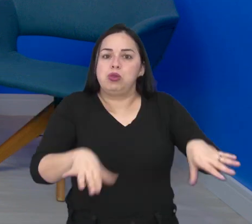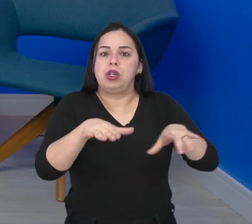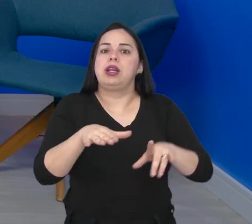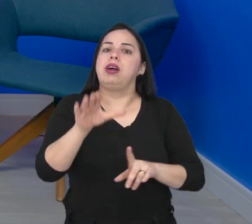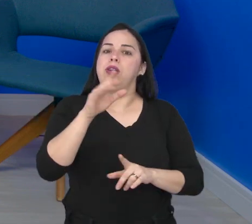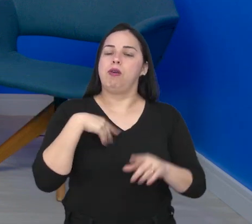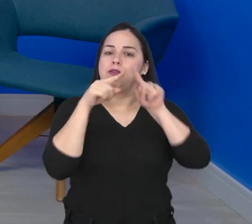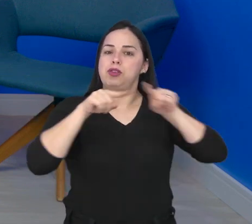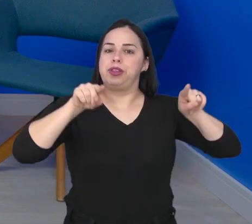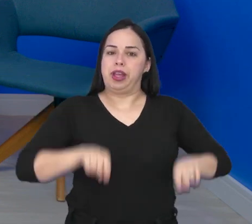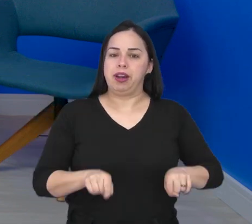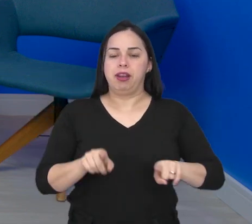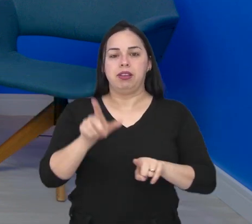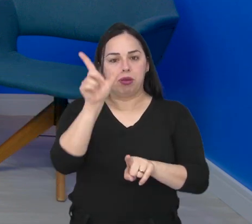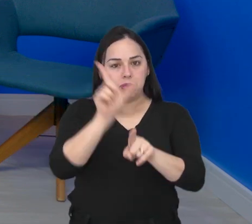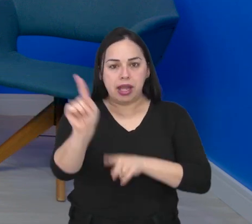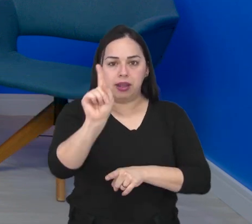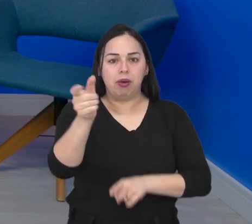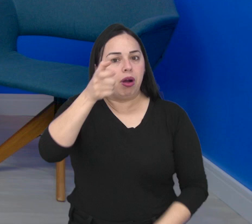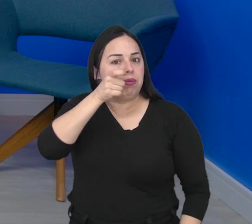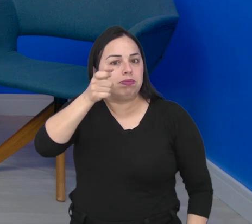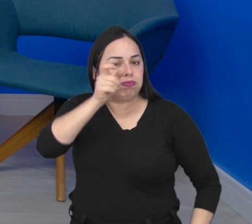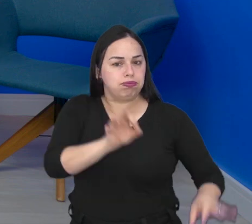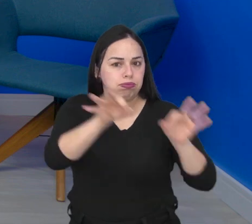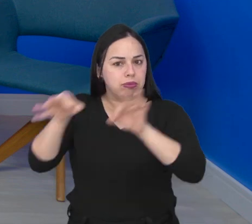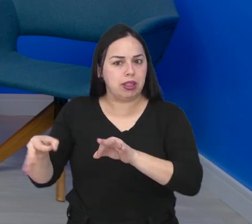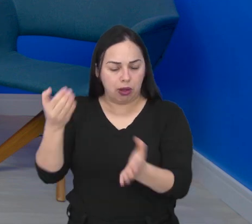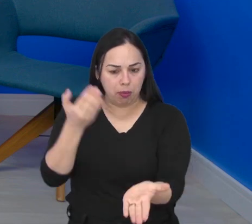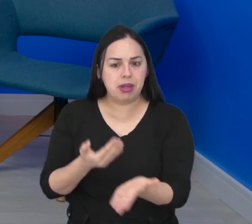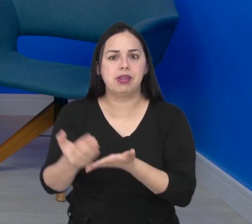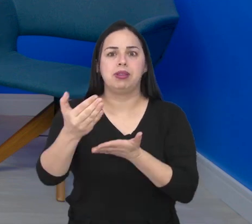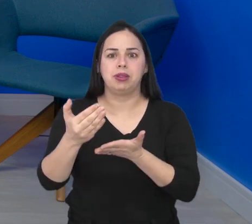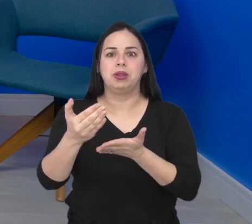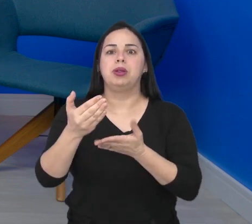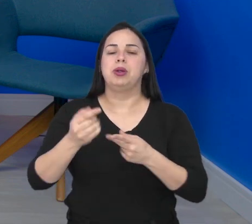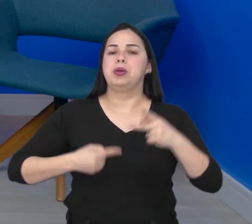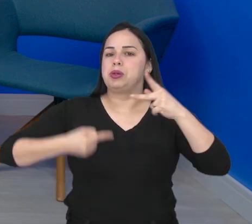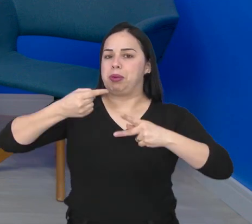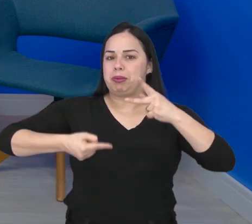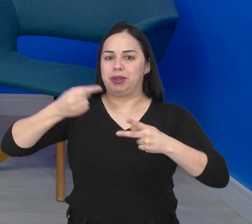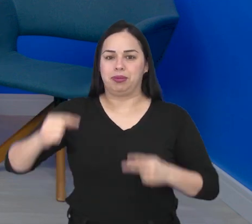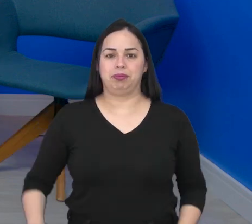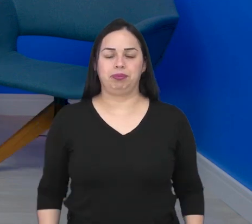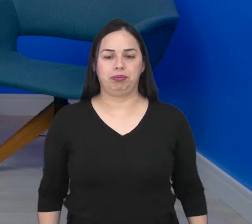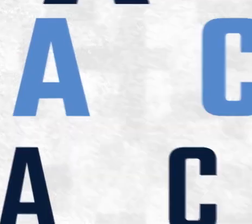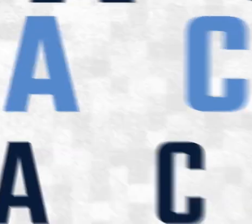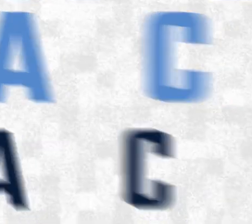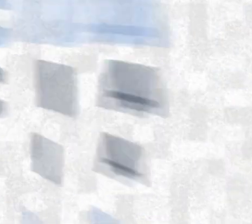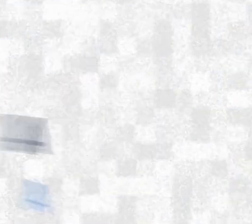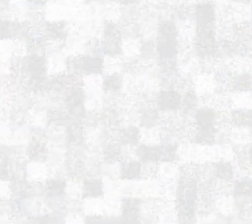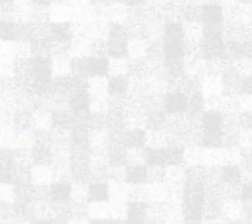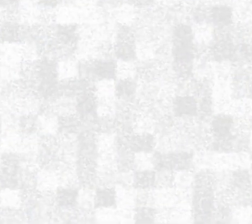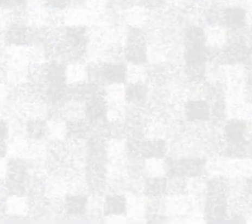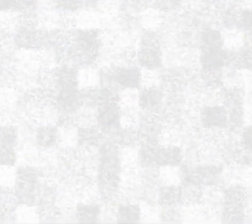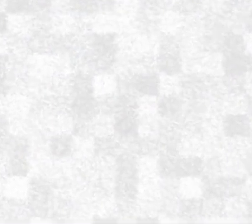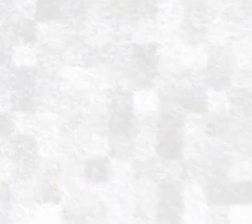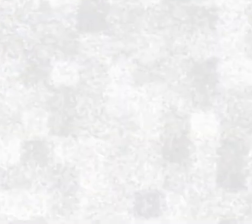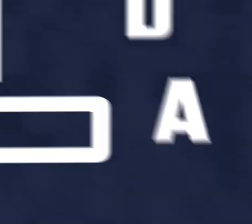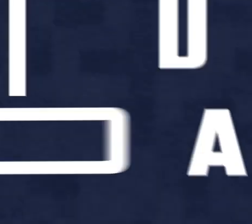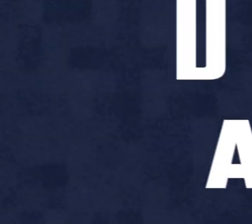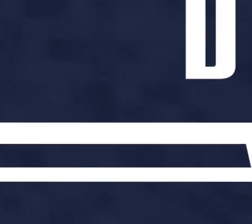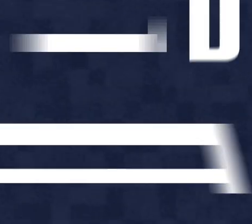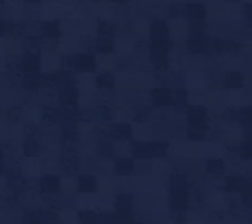como a falta deles afeta os trabalhadores. Fique com a gente, o Sobre Política está começando.